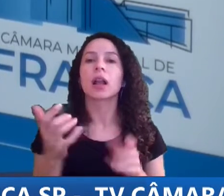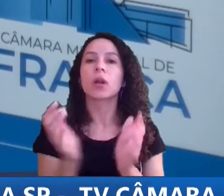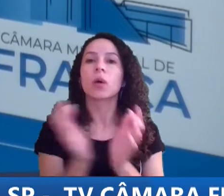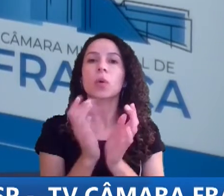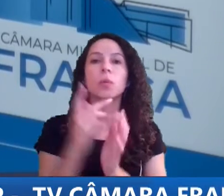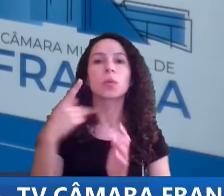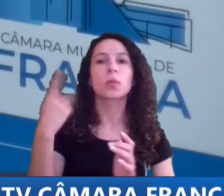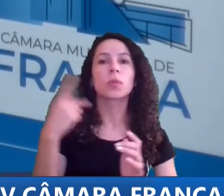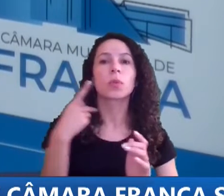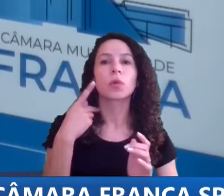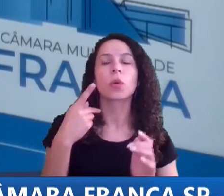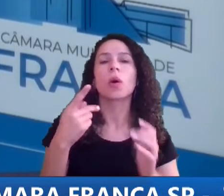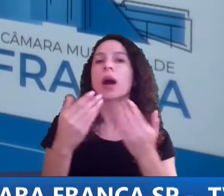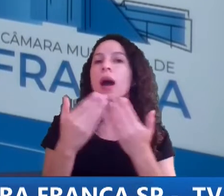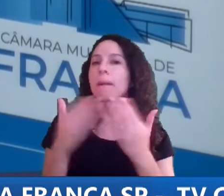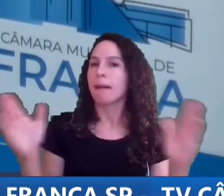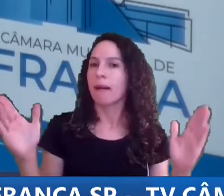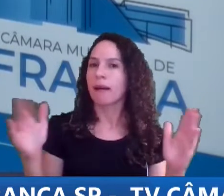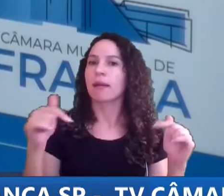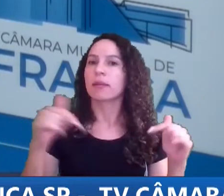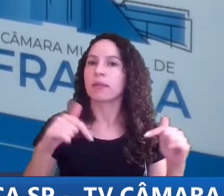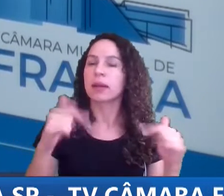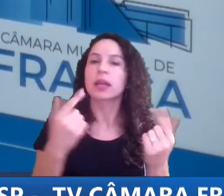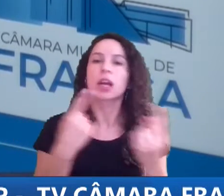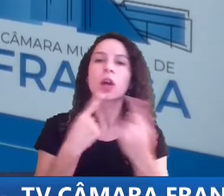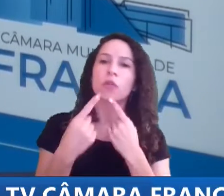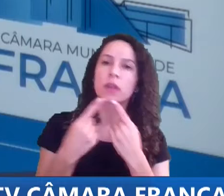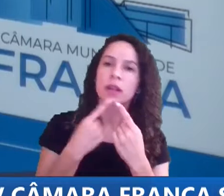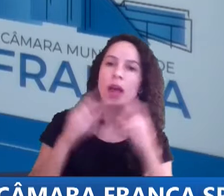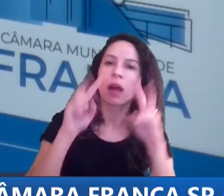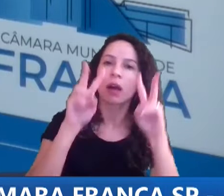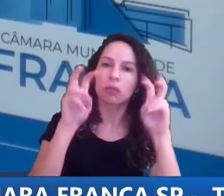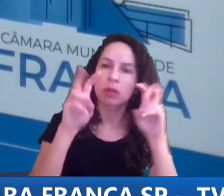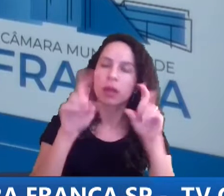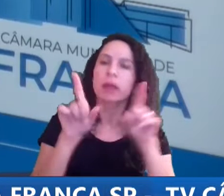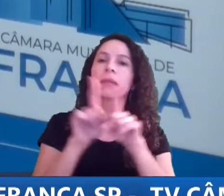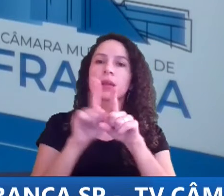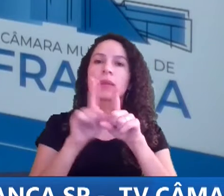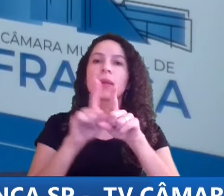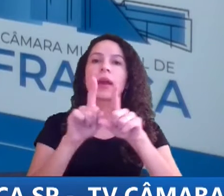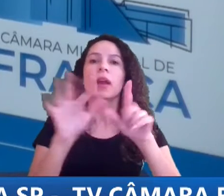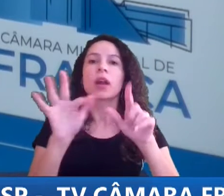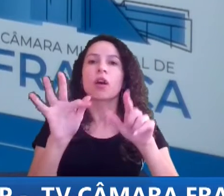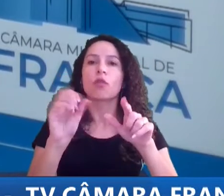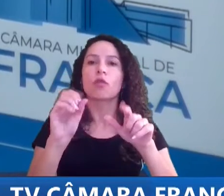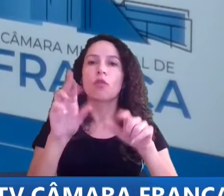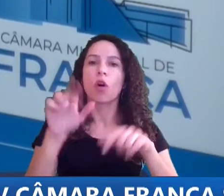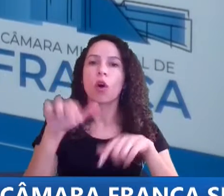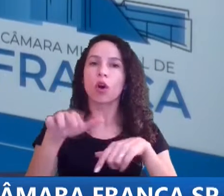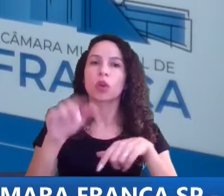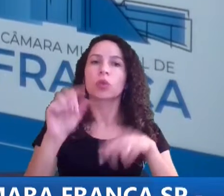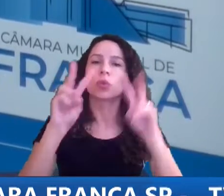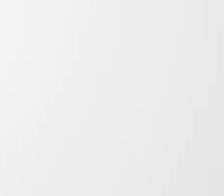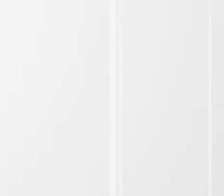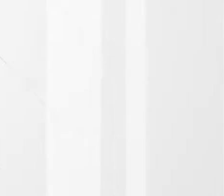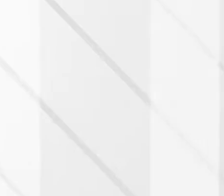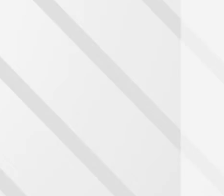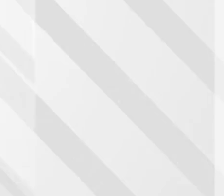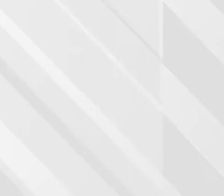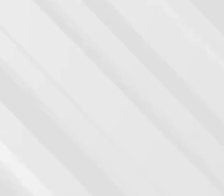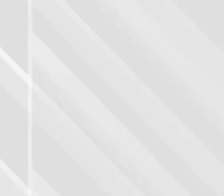absoluta disposição para diálogo a esse respeito, assim como o Fórum Municipal de Prevenção e Erradicação do Trabalho Infantil. Muito obrigado.